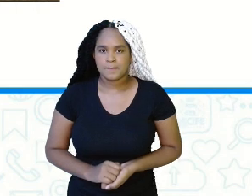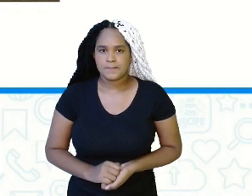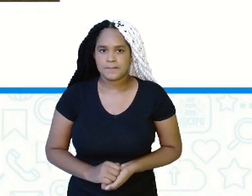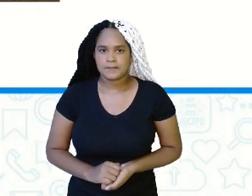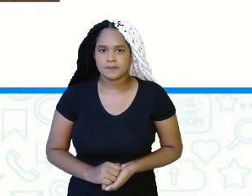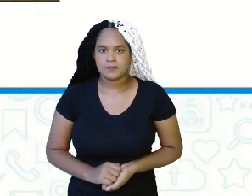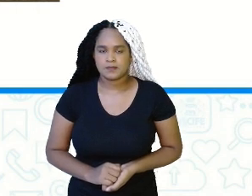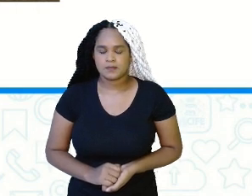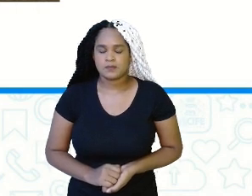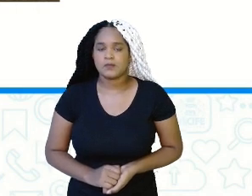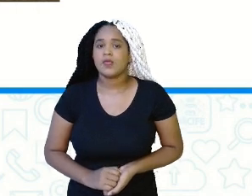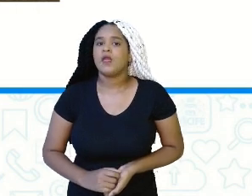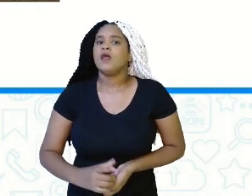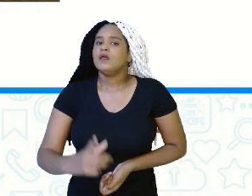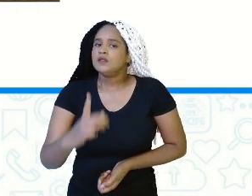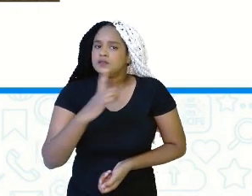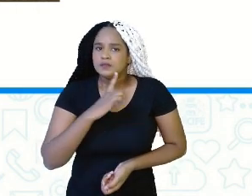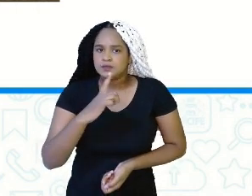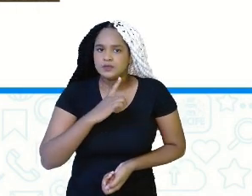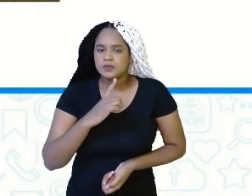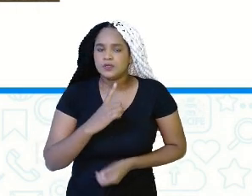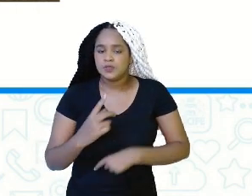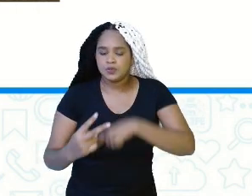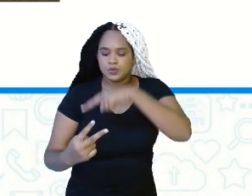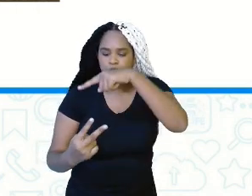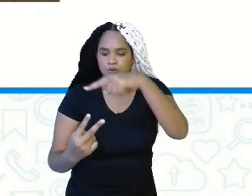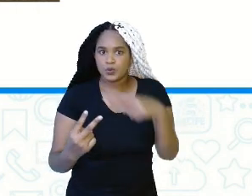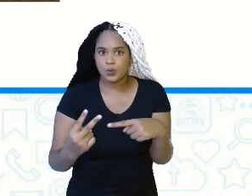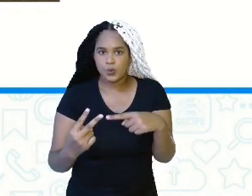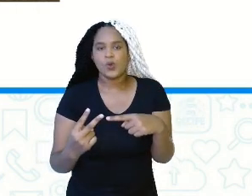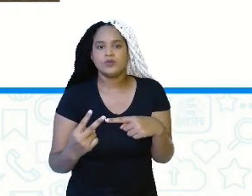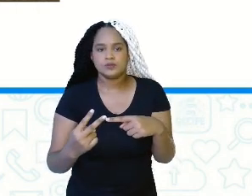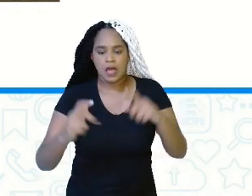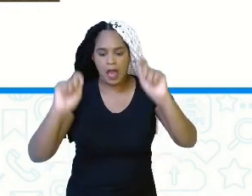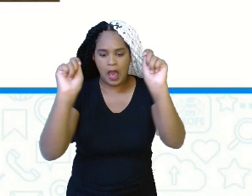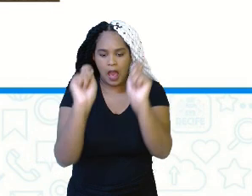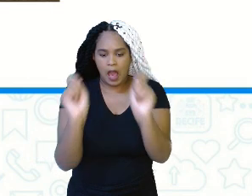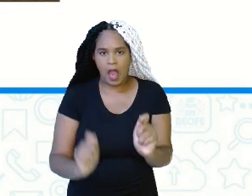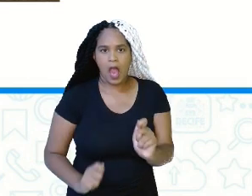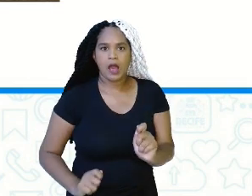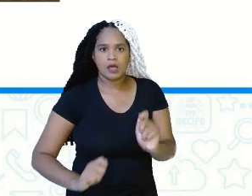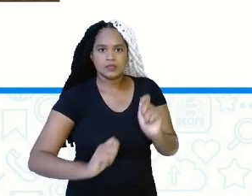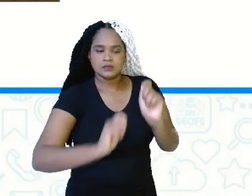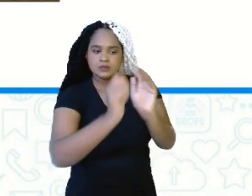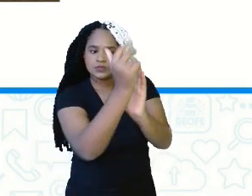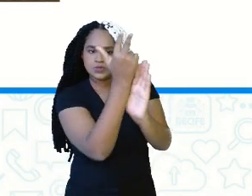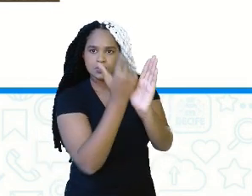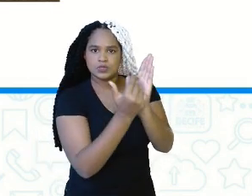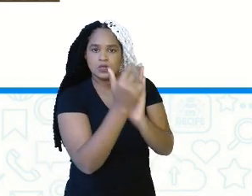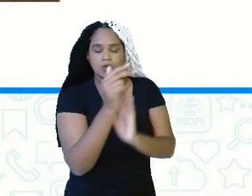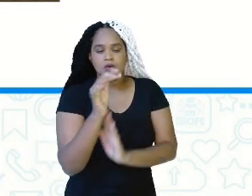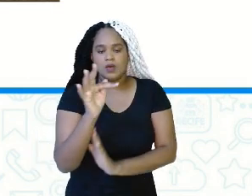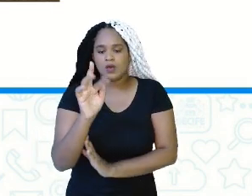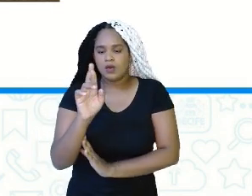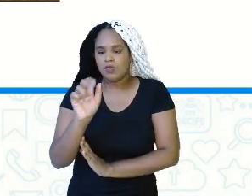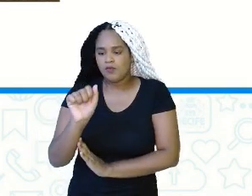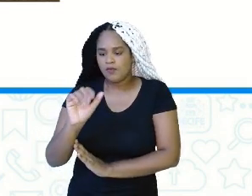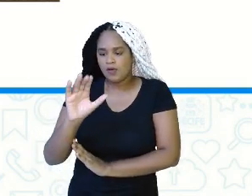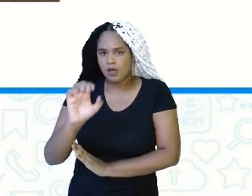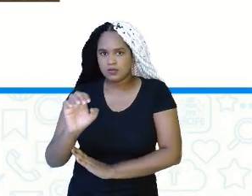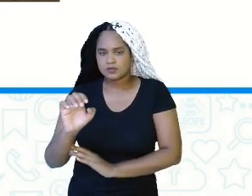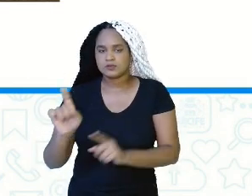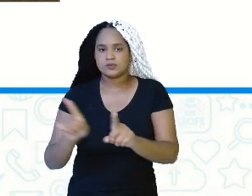dois artistas grandes que vieram aqui para o Brasil da época holandesa, que eram Frans Post e Albert Eckhout.